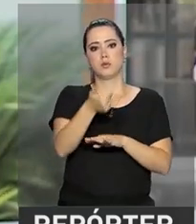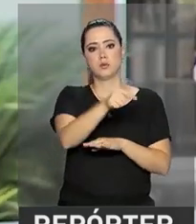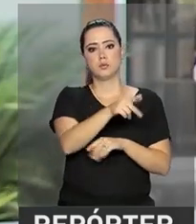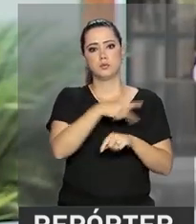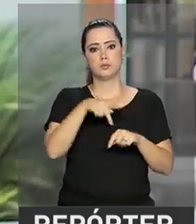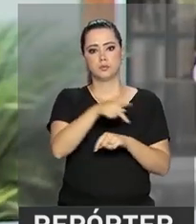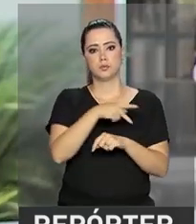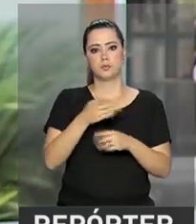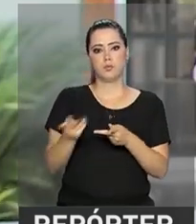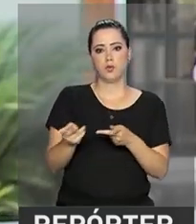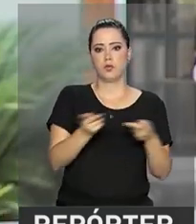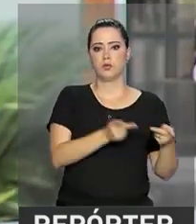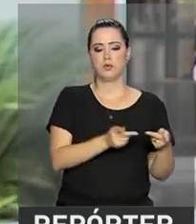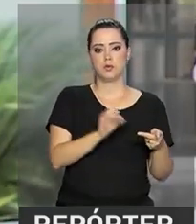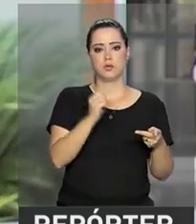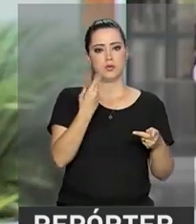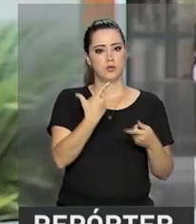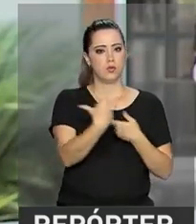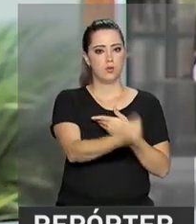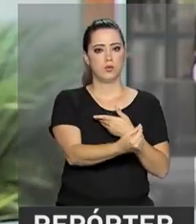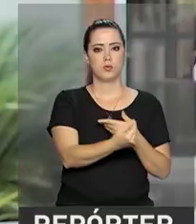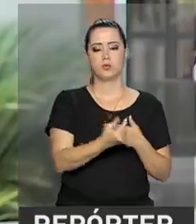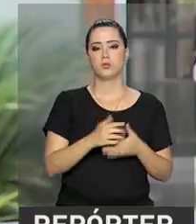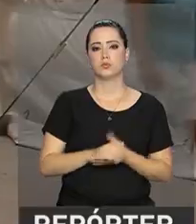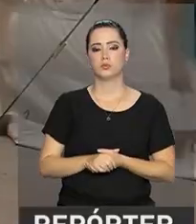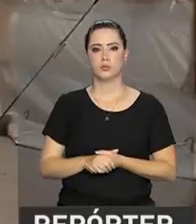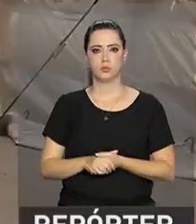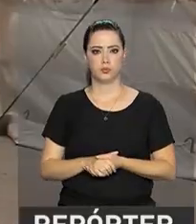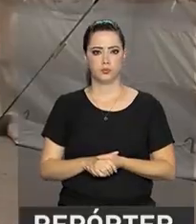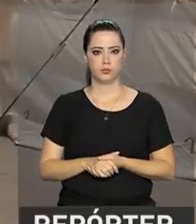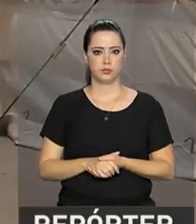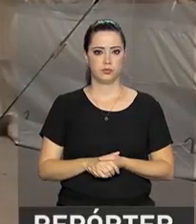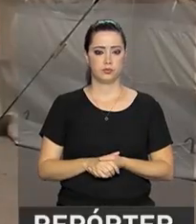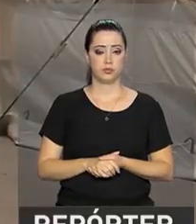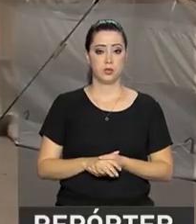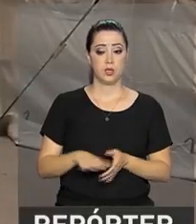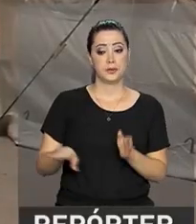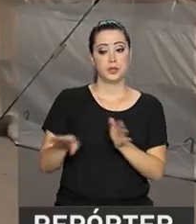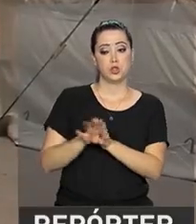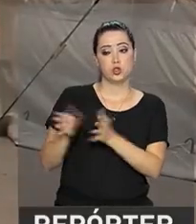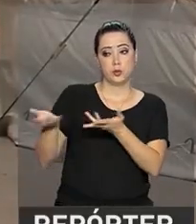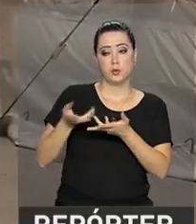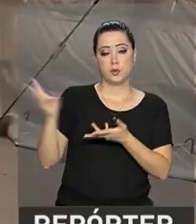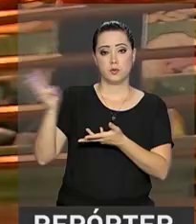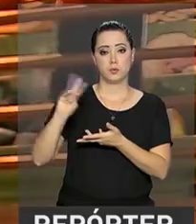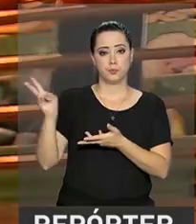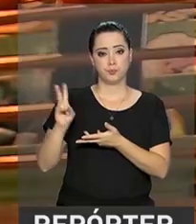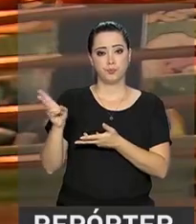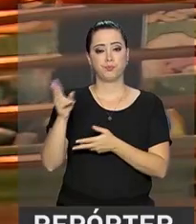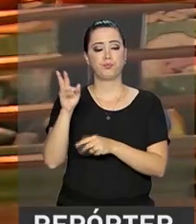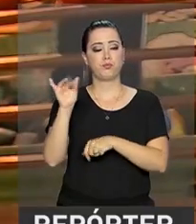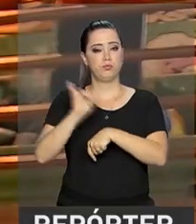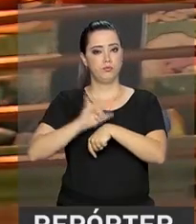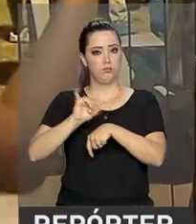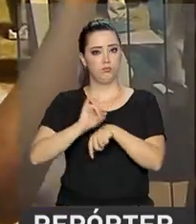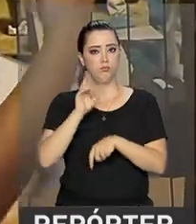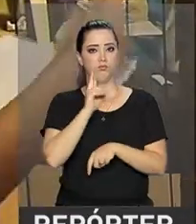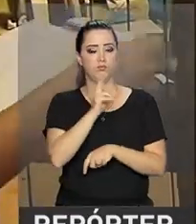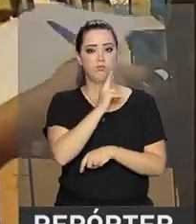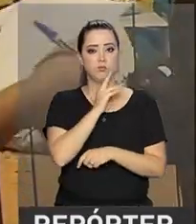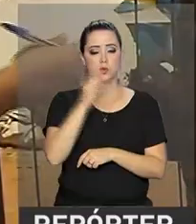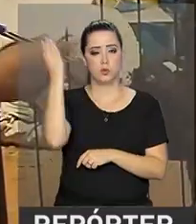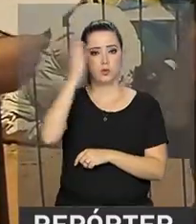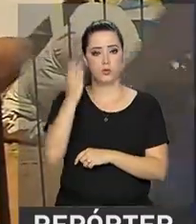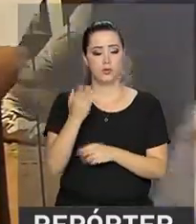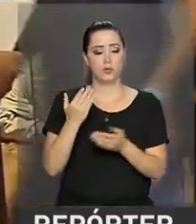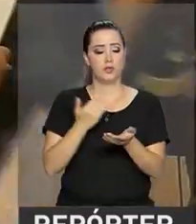outros países, vizinhos ou até de outro continente. Além de abrigar venezuelanos em Boa Vista, o governo federal iniciou o processo